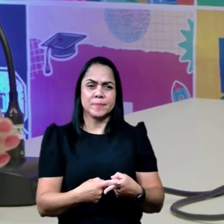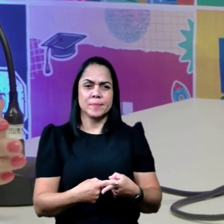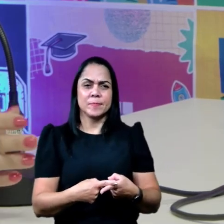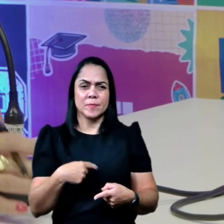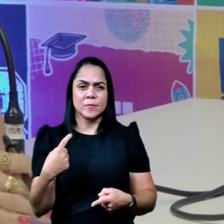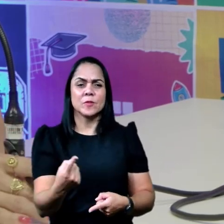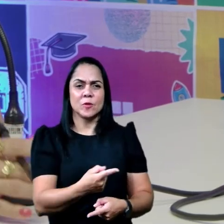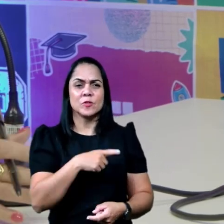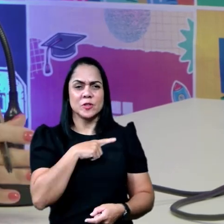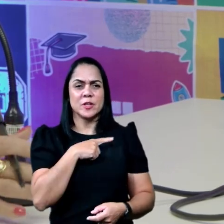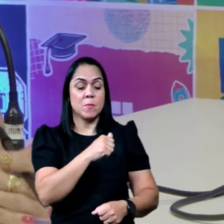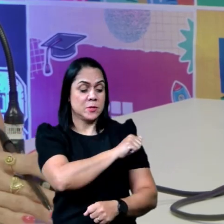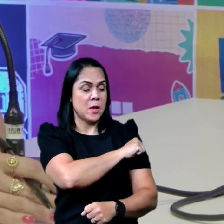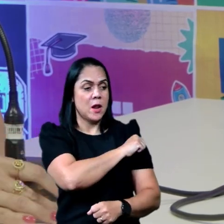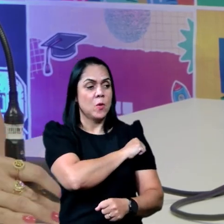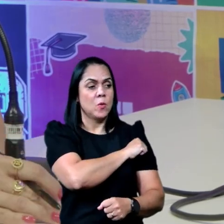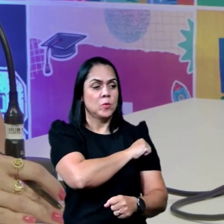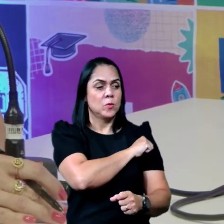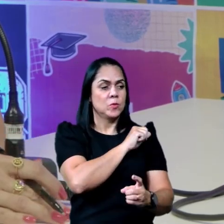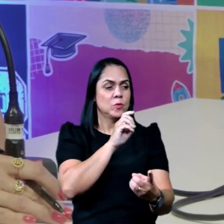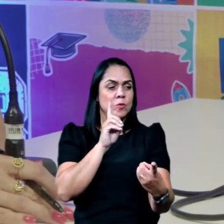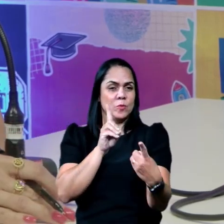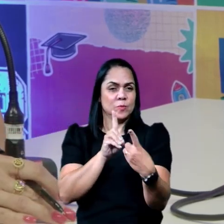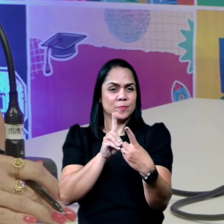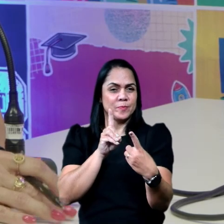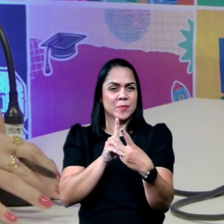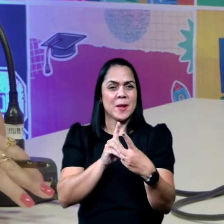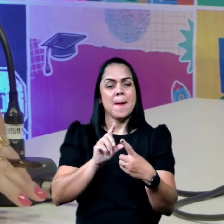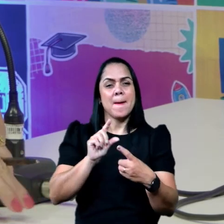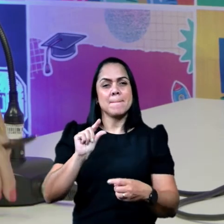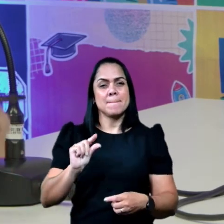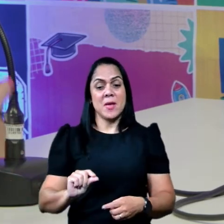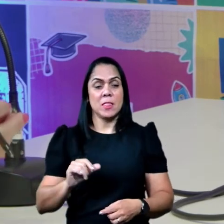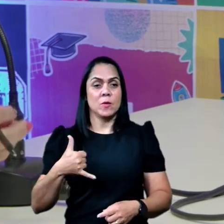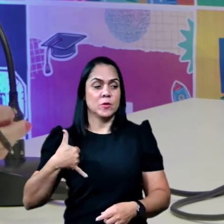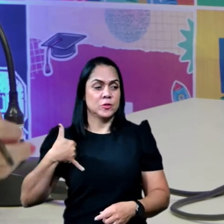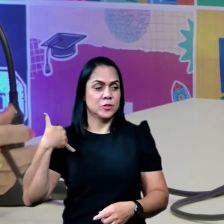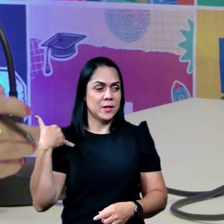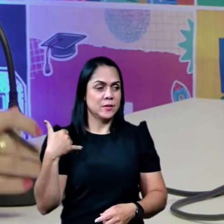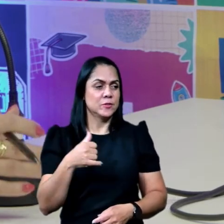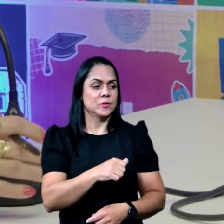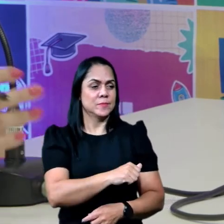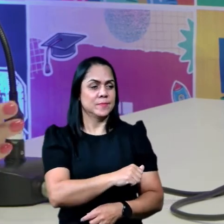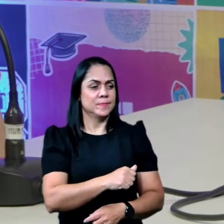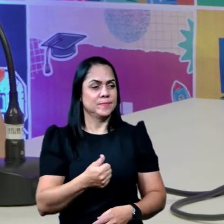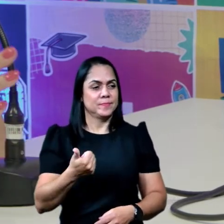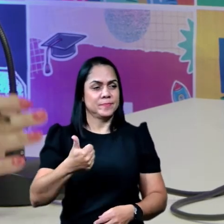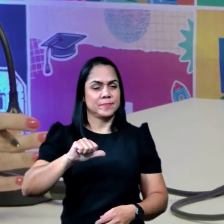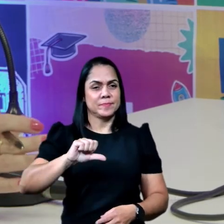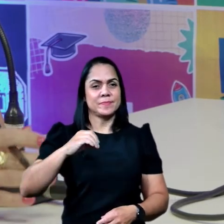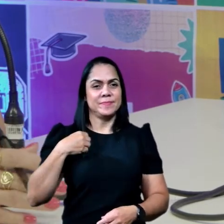aqui, menores de idade, também maiores de idade, e a nossa preocupação, especialmente em relação aos menores de idade, como a